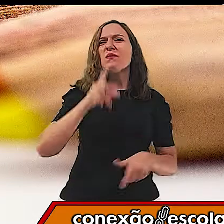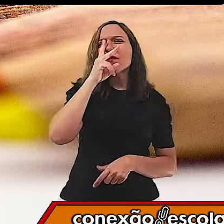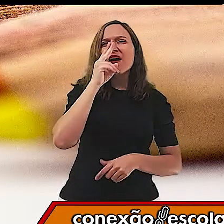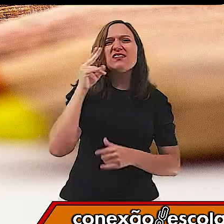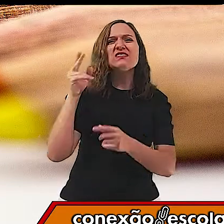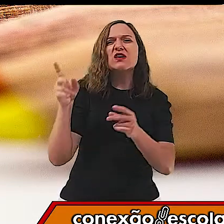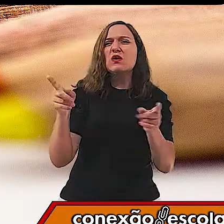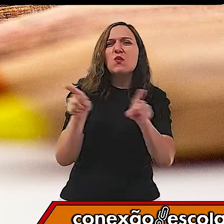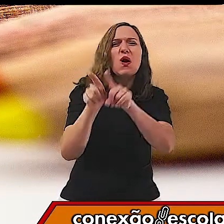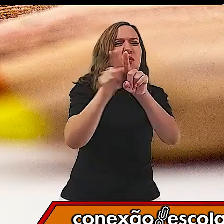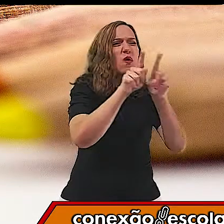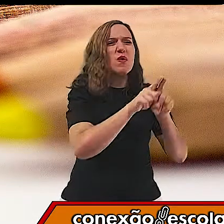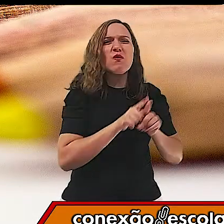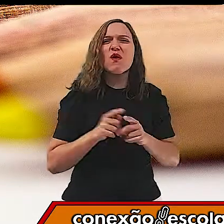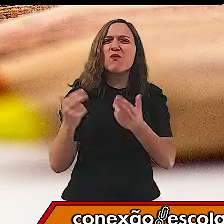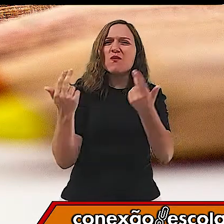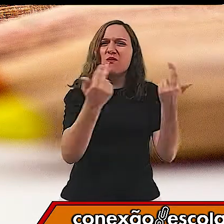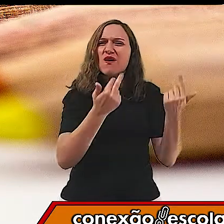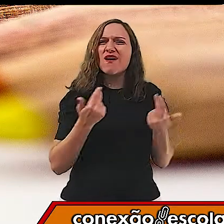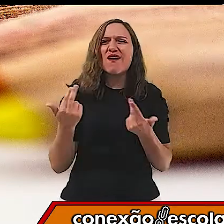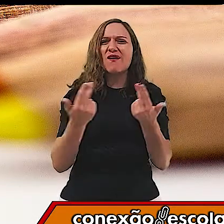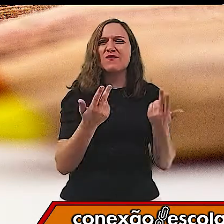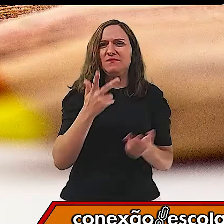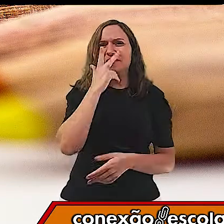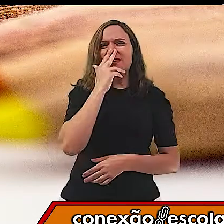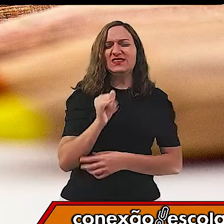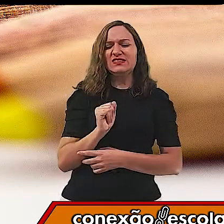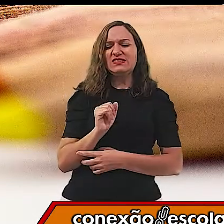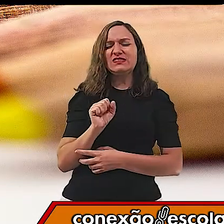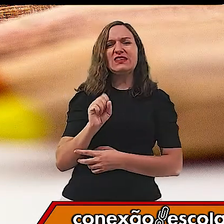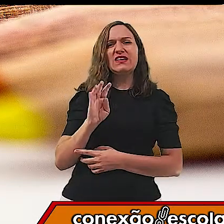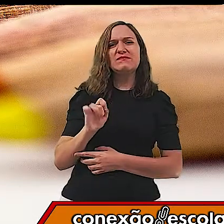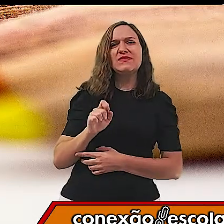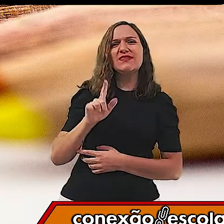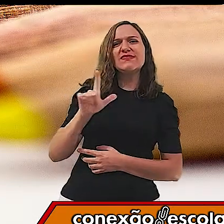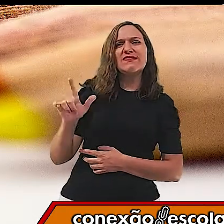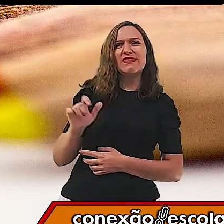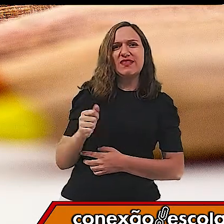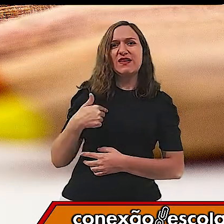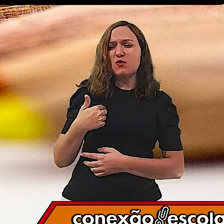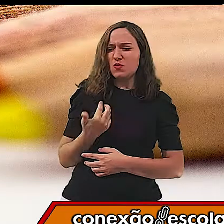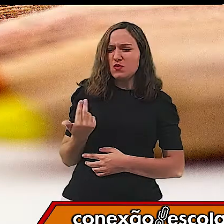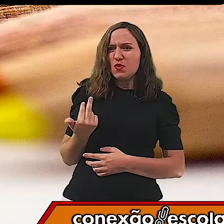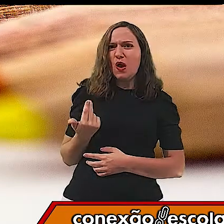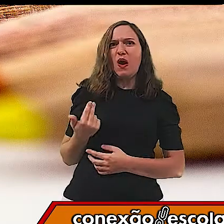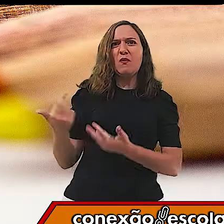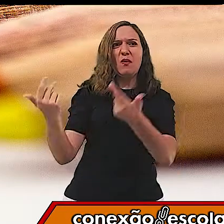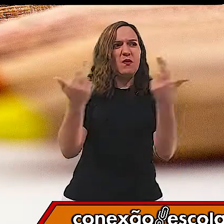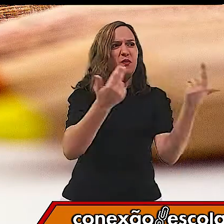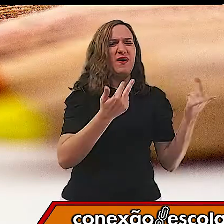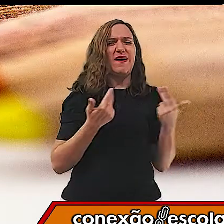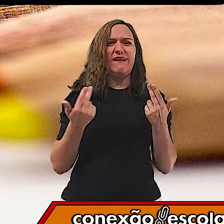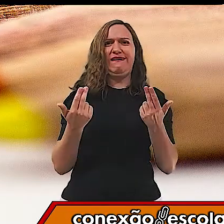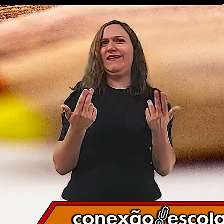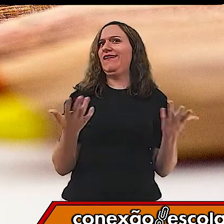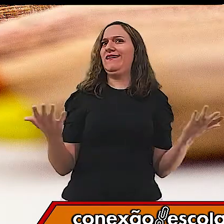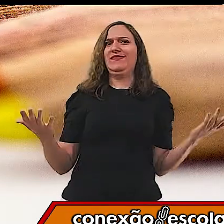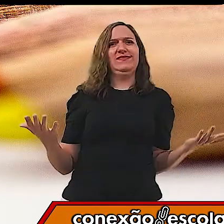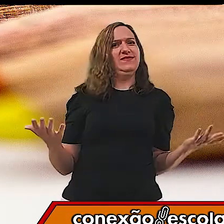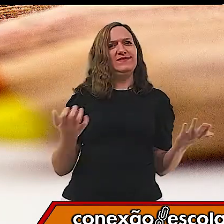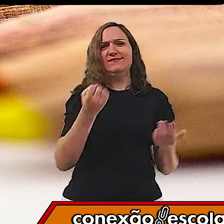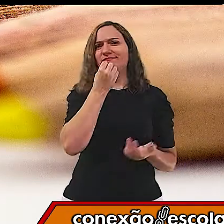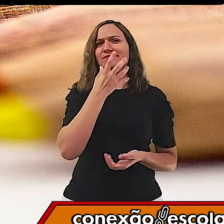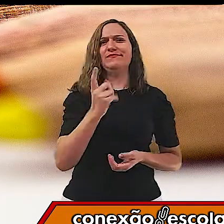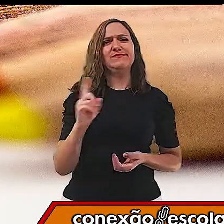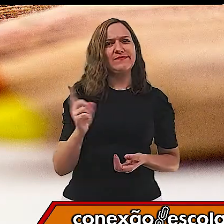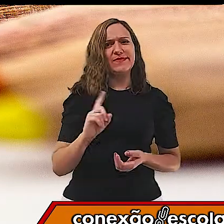ser muito sem graça. Um monte de Isabela? Ai, ninguém merece. Uma só já tá o suficiente.